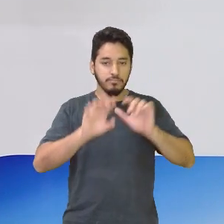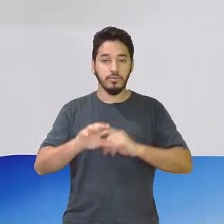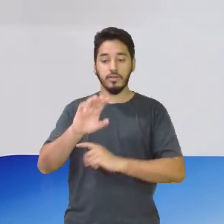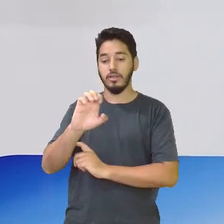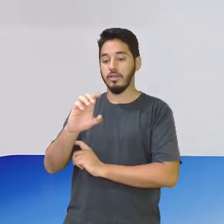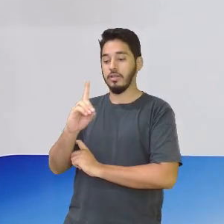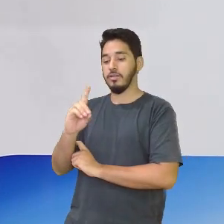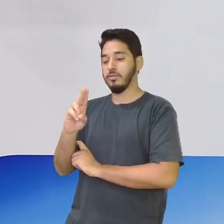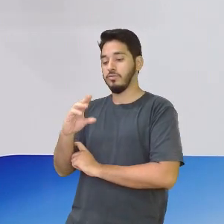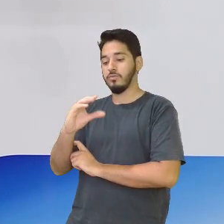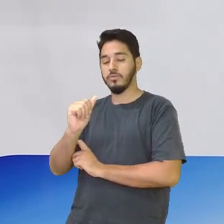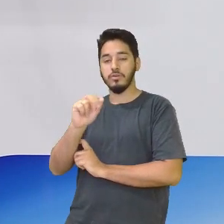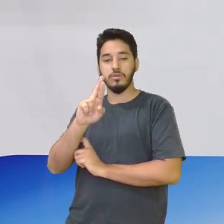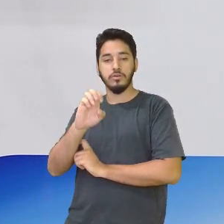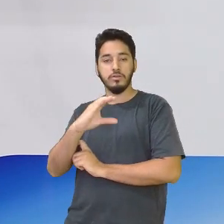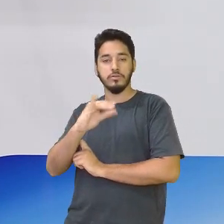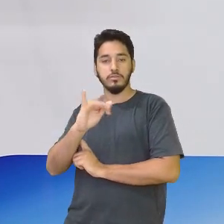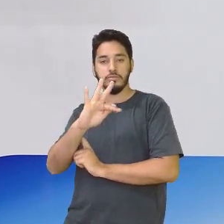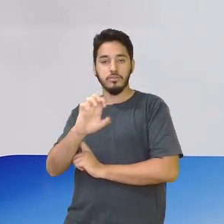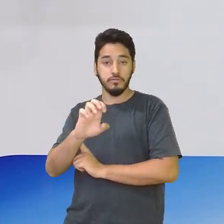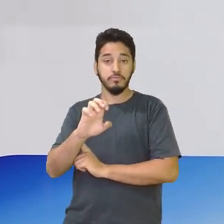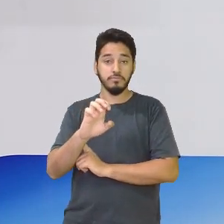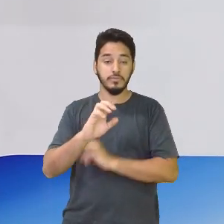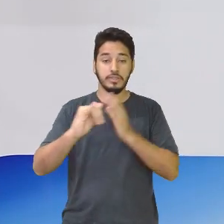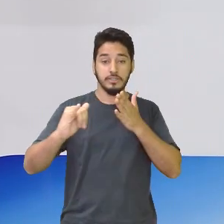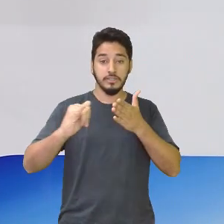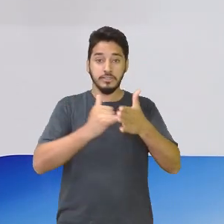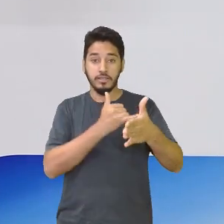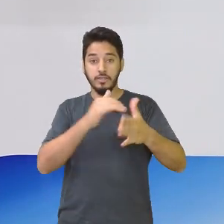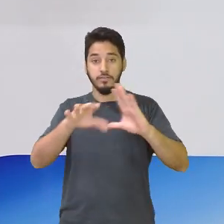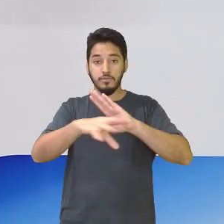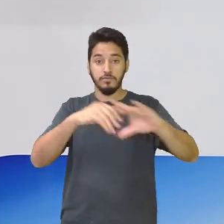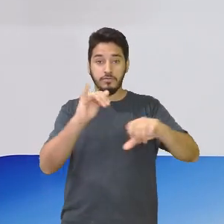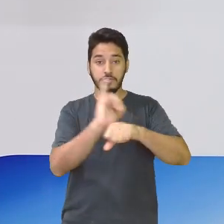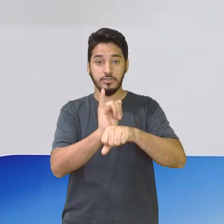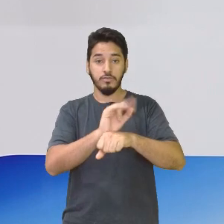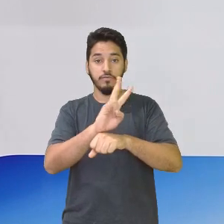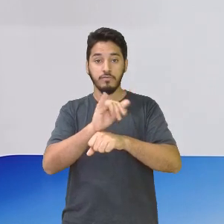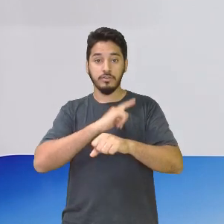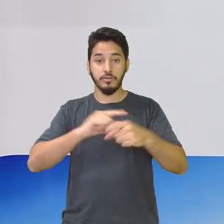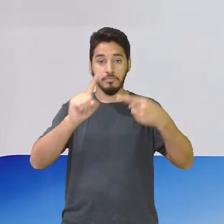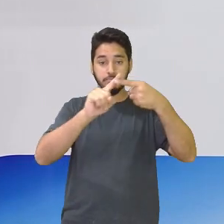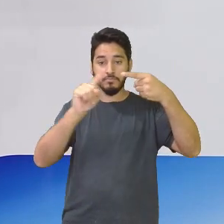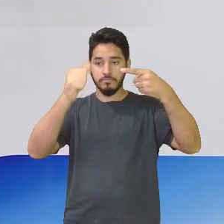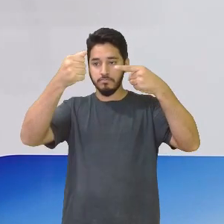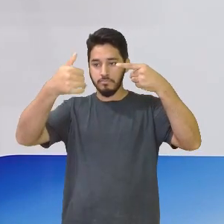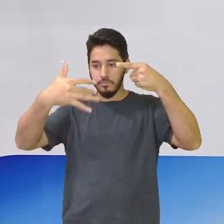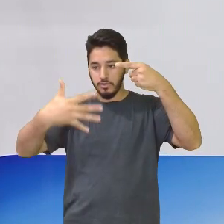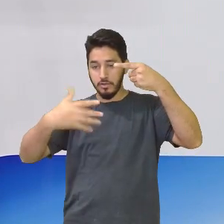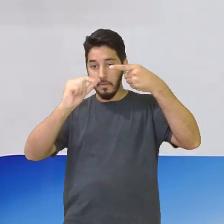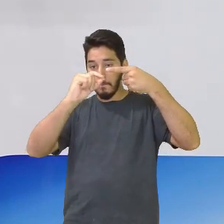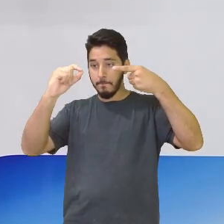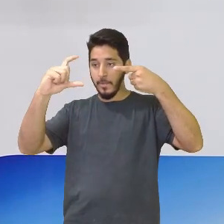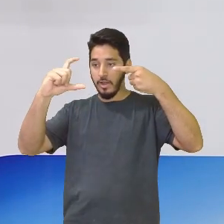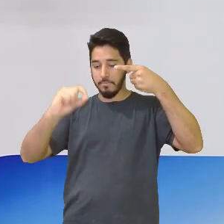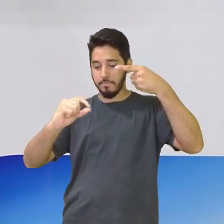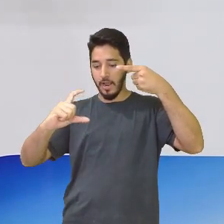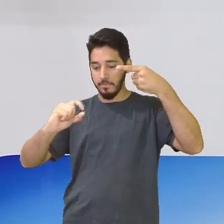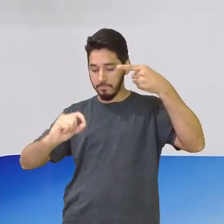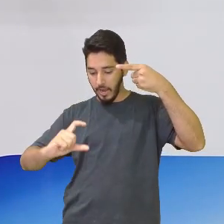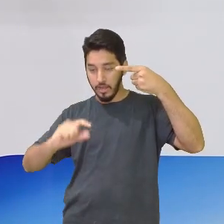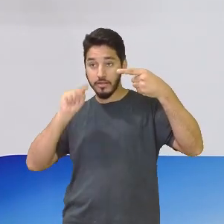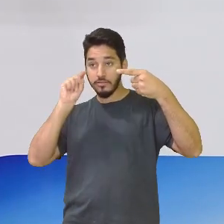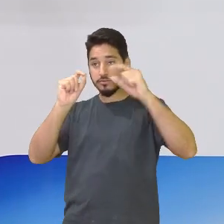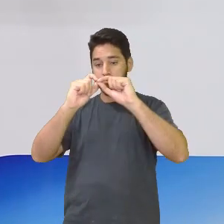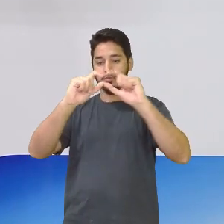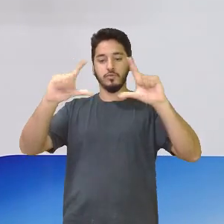no YouTube. Se inscreve no canal, vai ter a playlist do módulo 3. E você